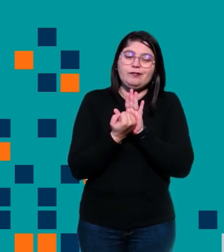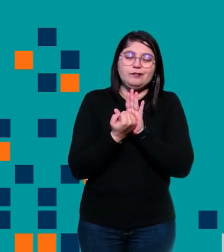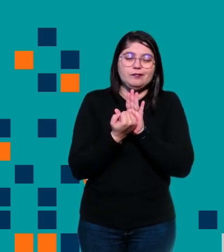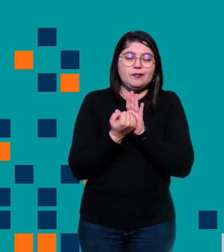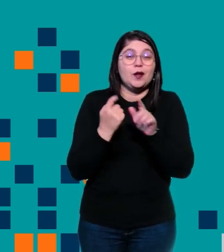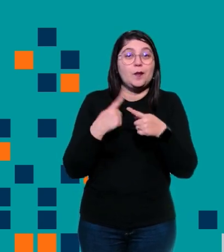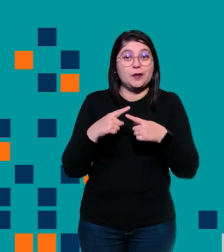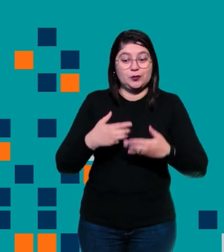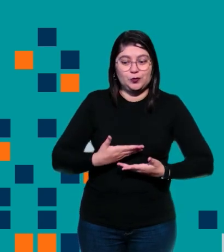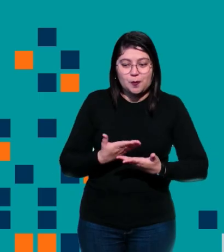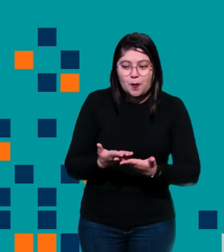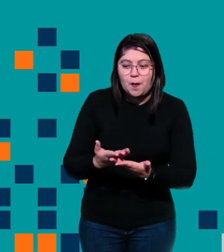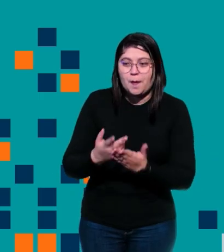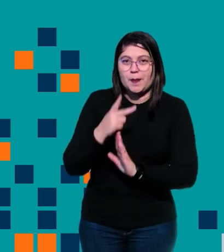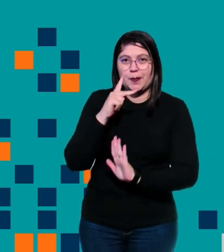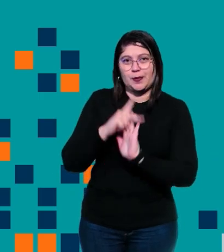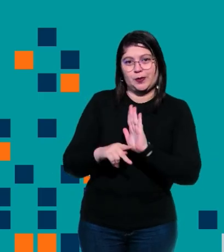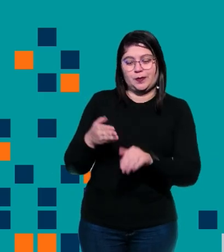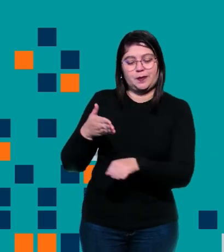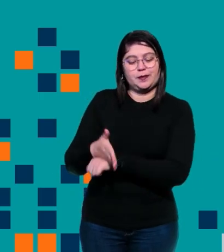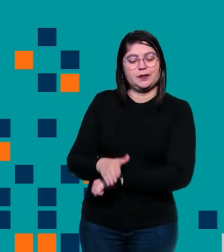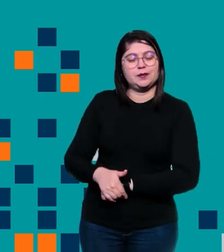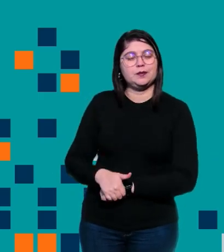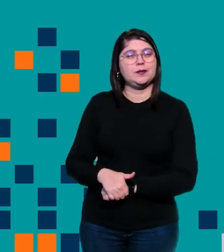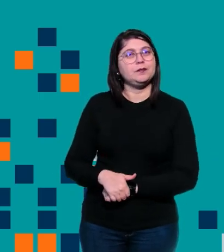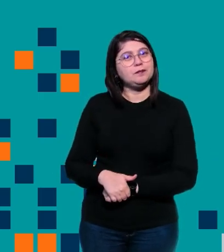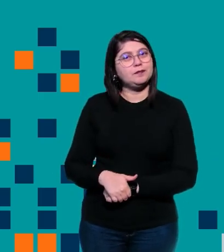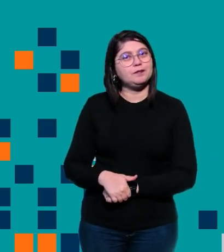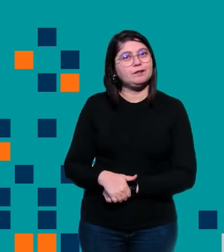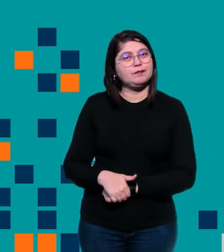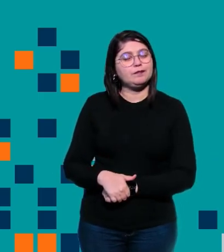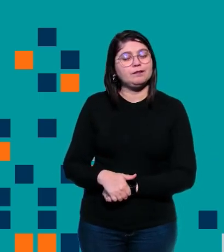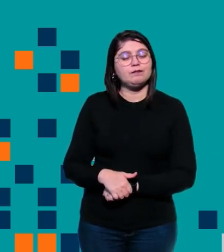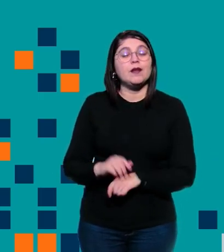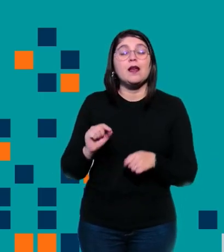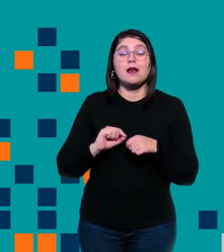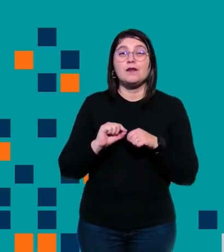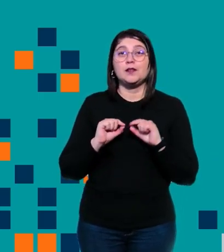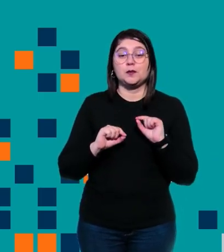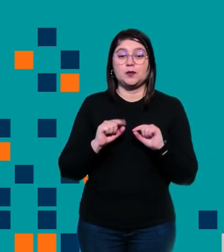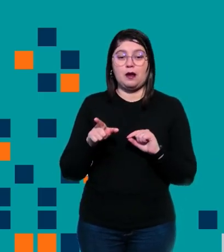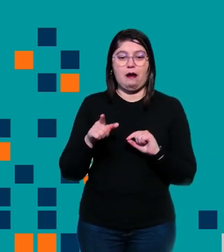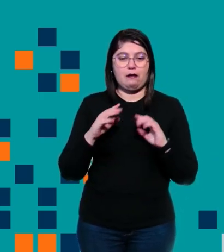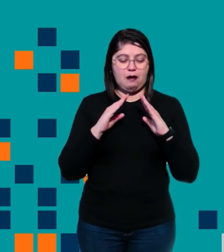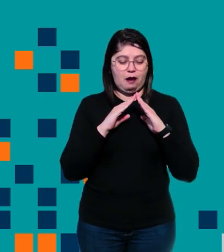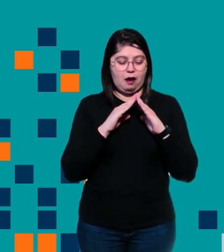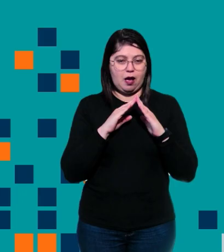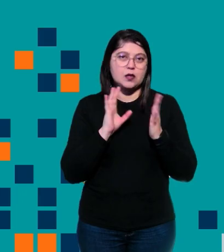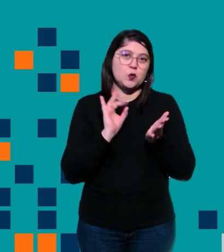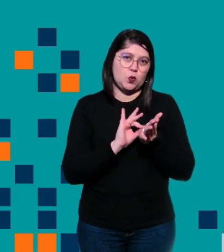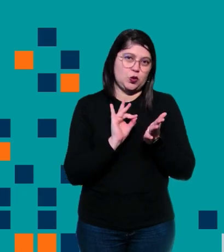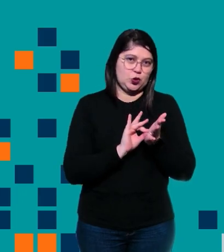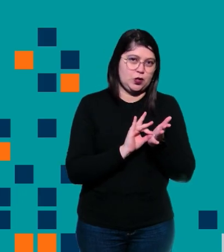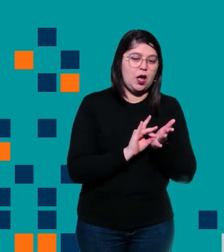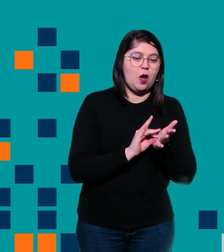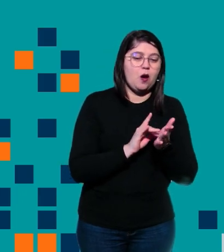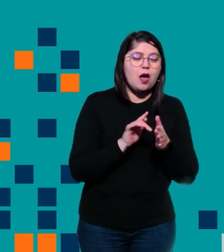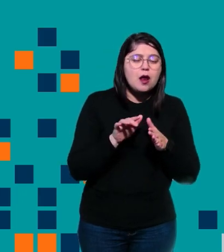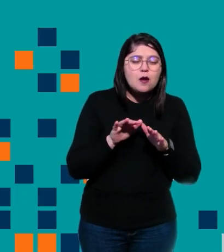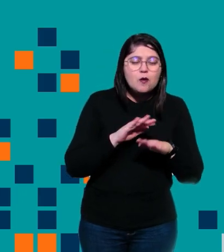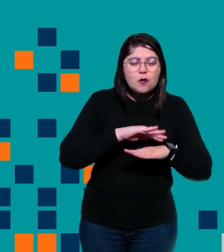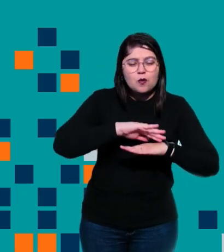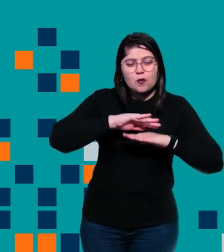chamado para participar desse projeto. E o que a gente fez? Aqui é a casa original, né? Lá no fim do vale,